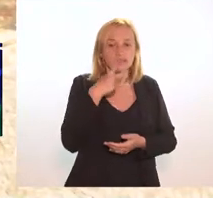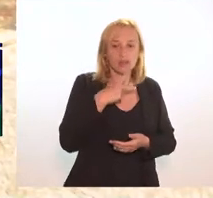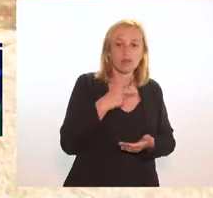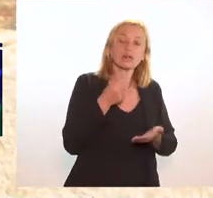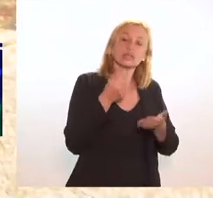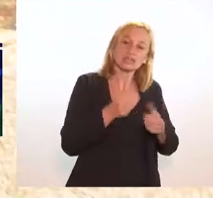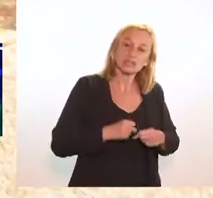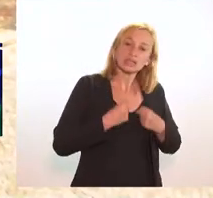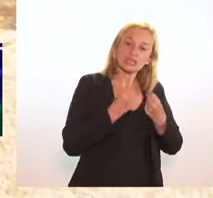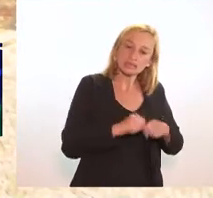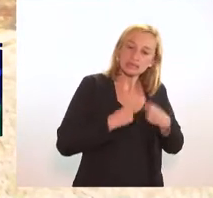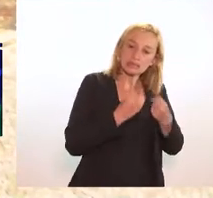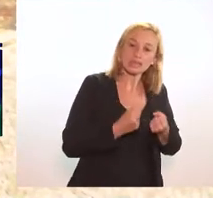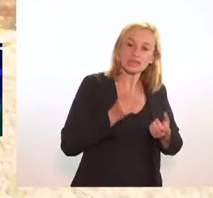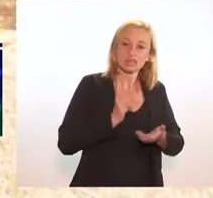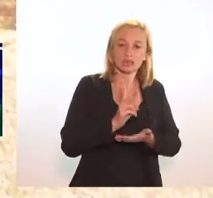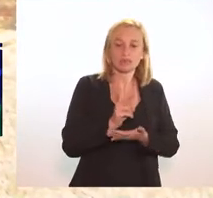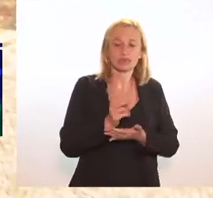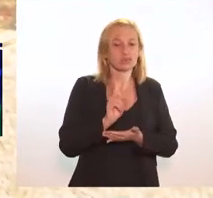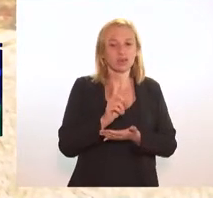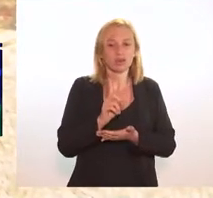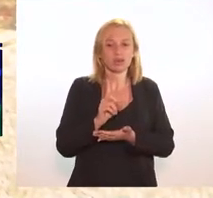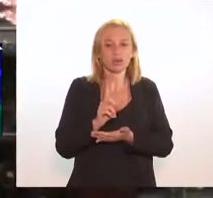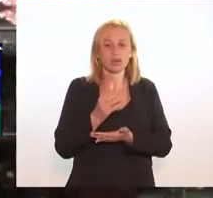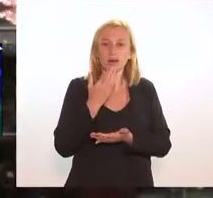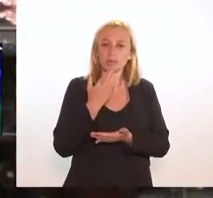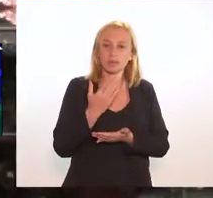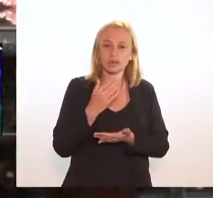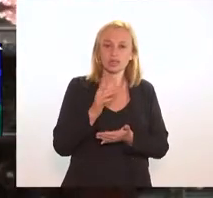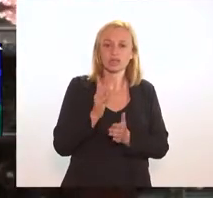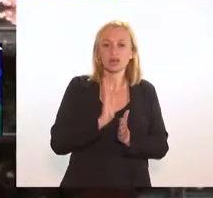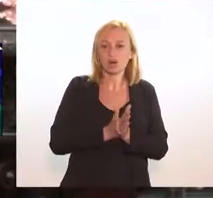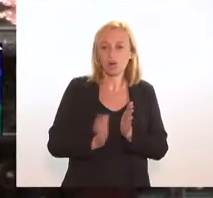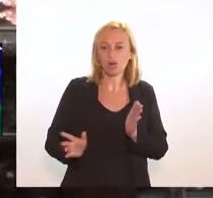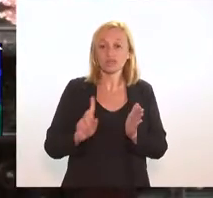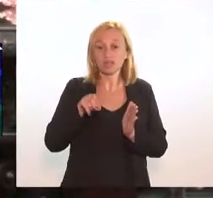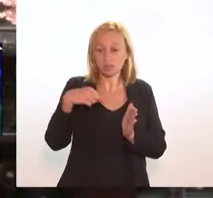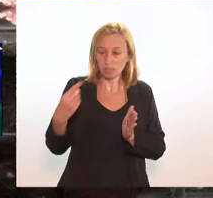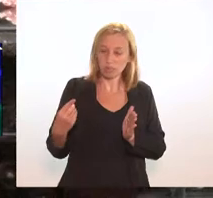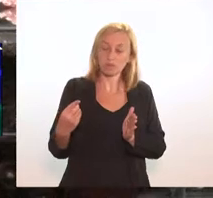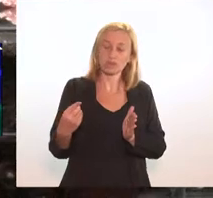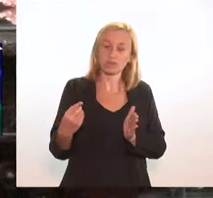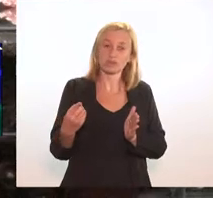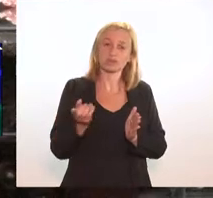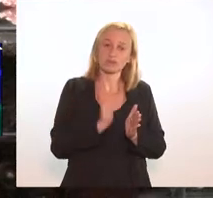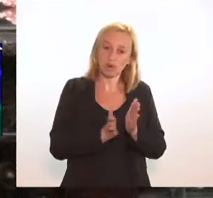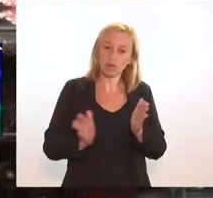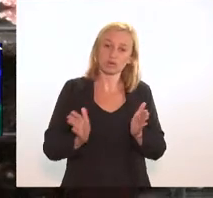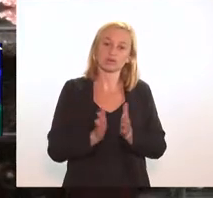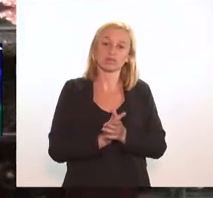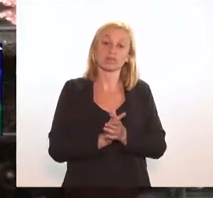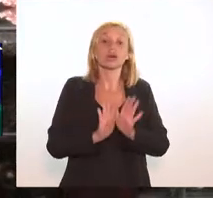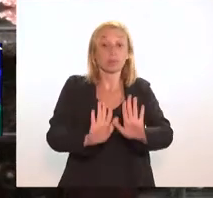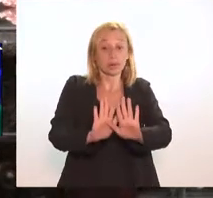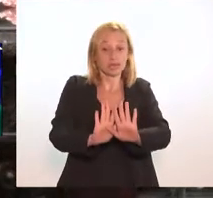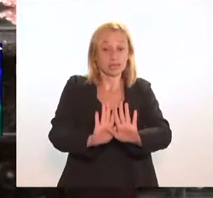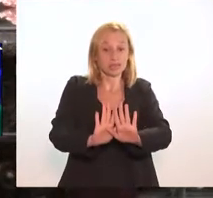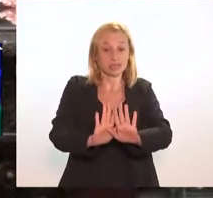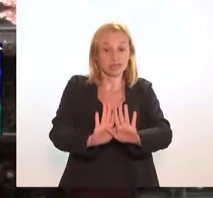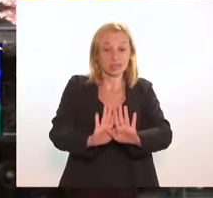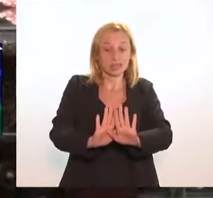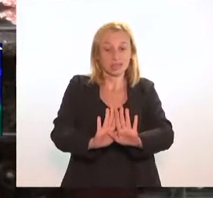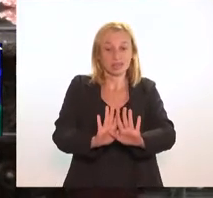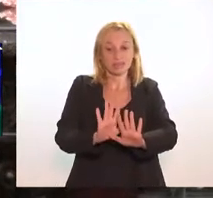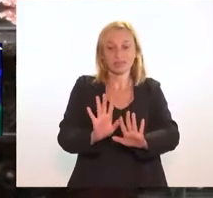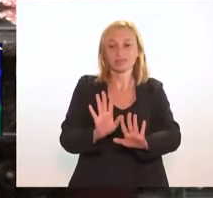insiste em fazer isso sempre. Não foi. Ela pediu questão de ordem, depois ela foi pela ordem. Eu vou pedir a